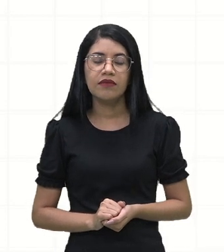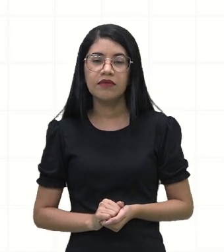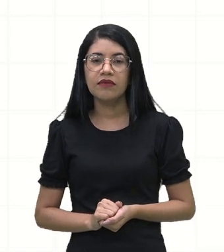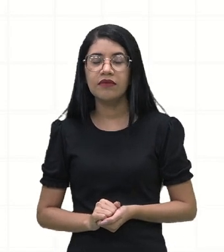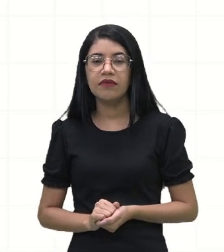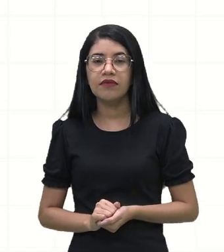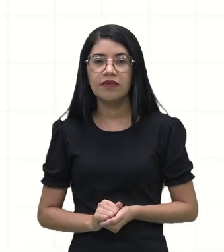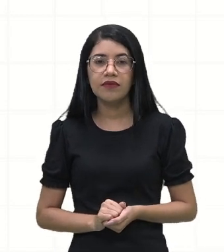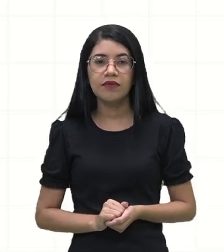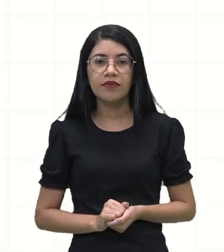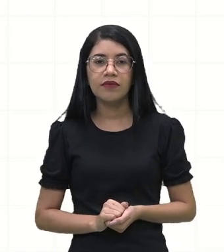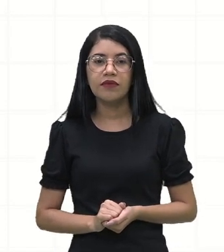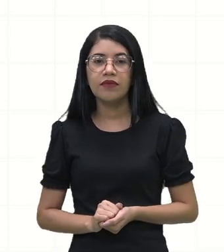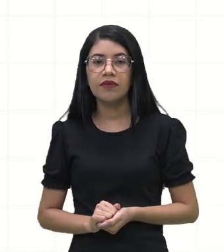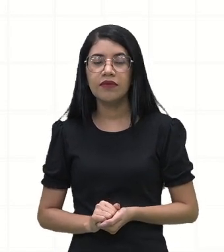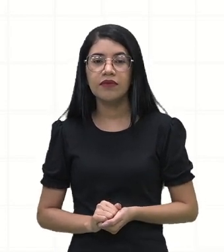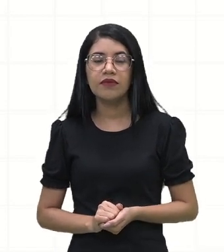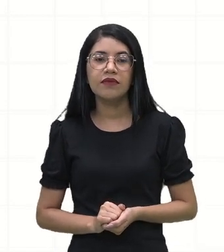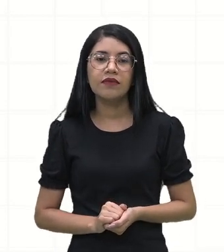E aí, olha só,